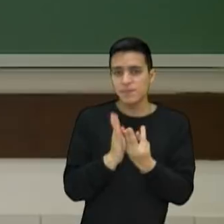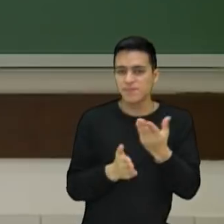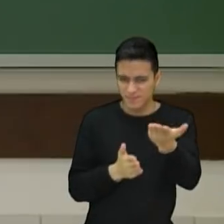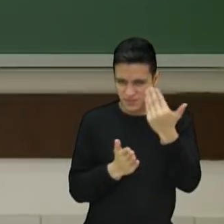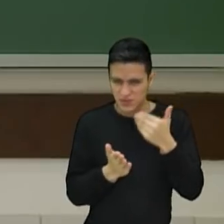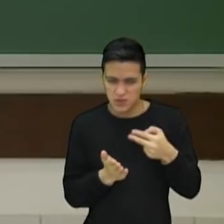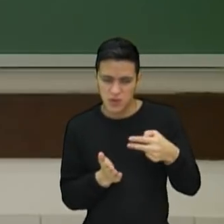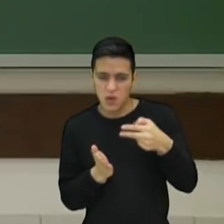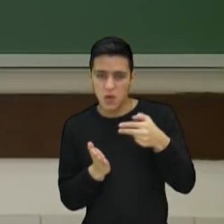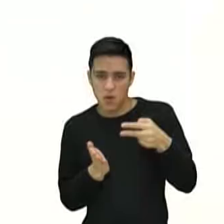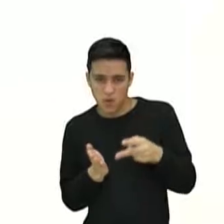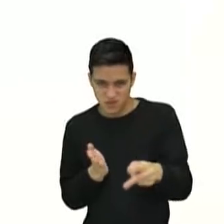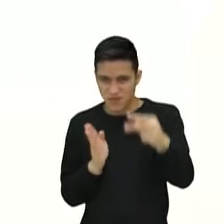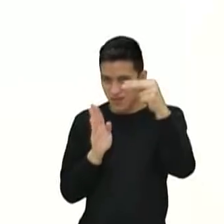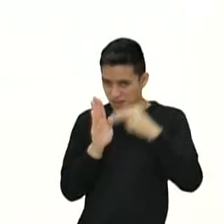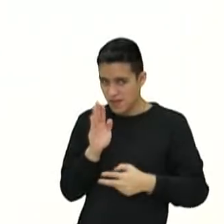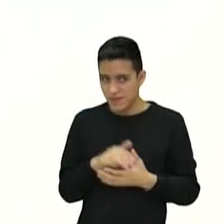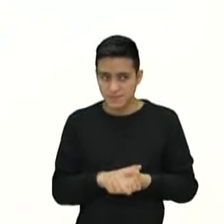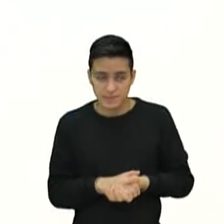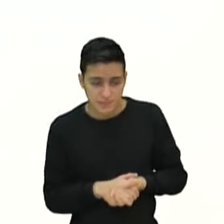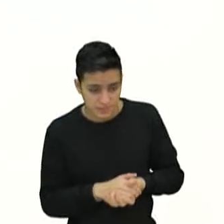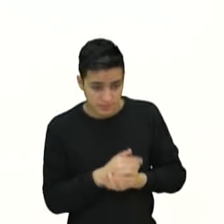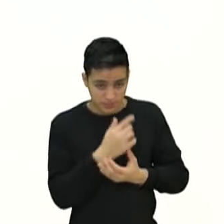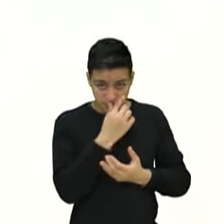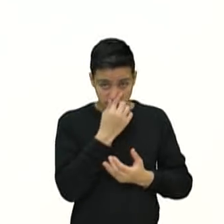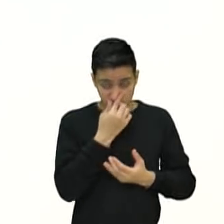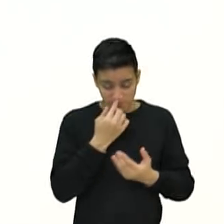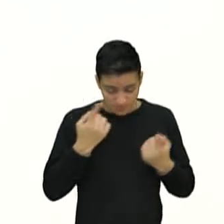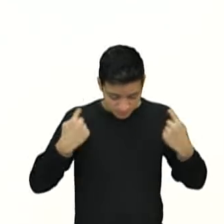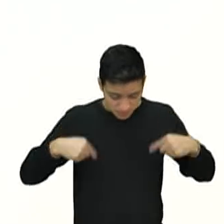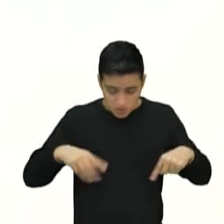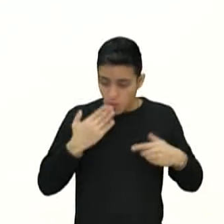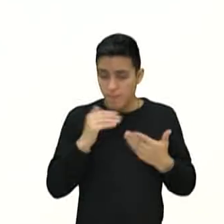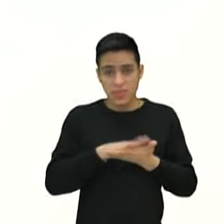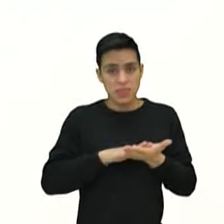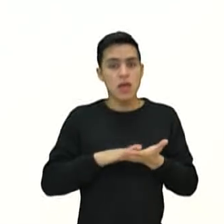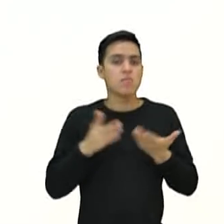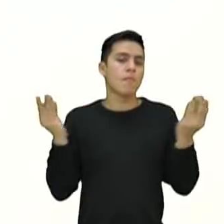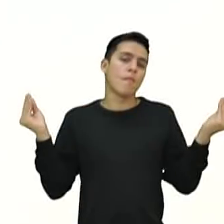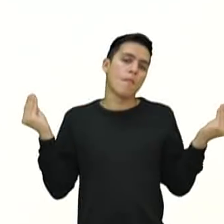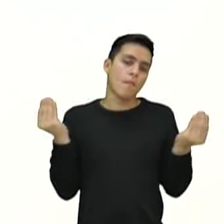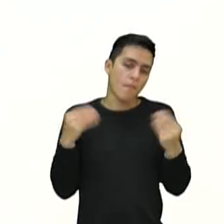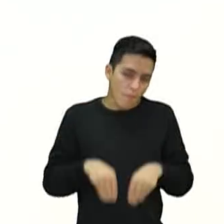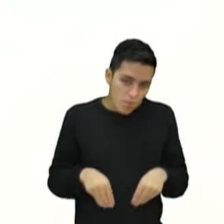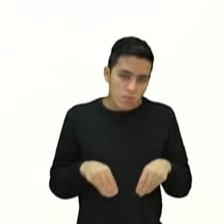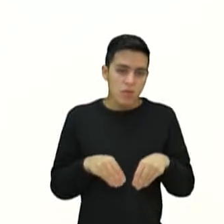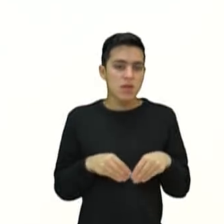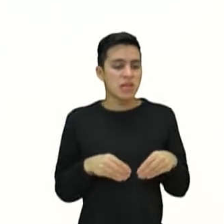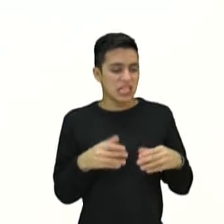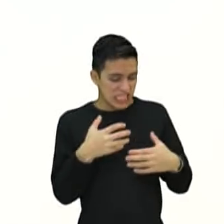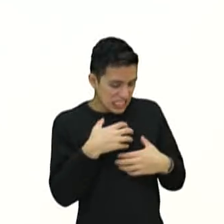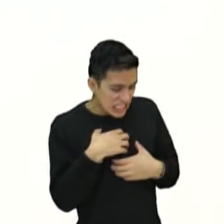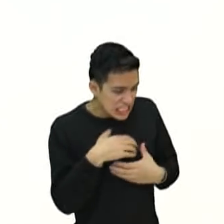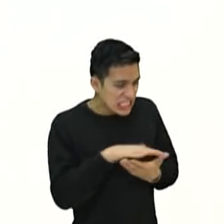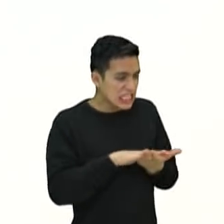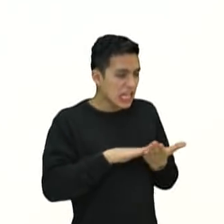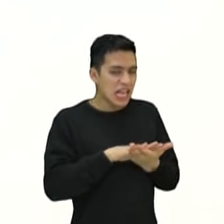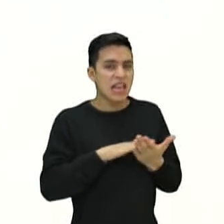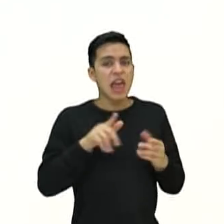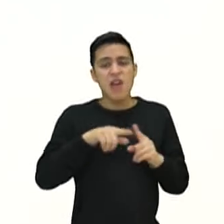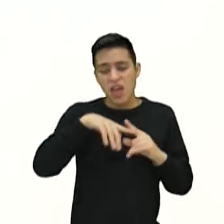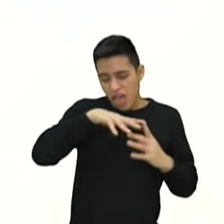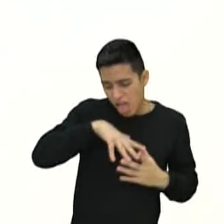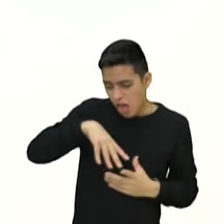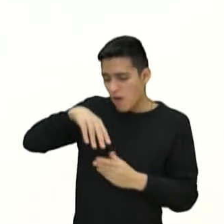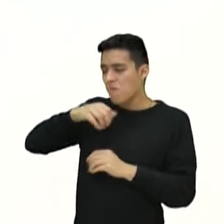nossa leitura. Sem comida, o corpo enfraquece. E sem sentido é a alma que se entrega ao vazio